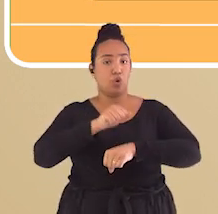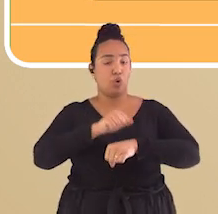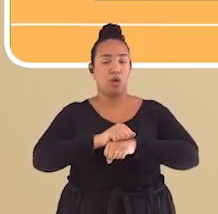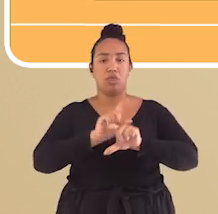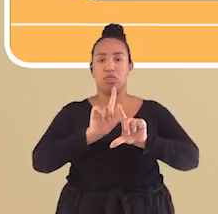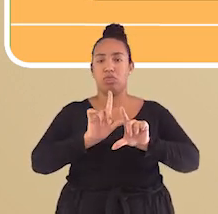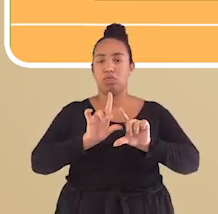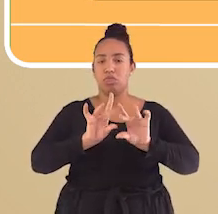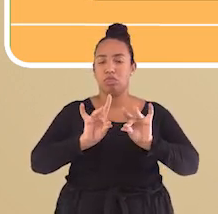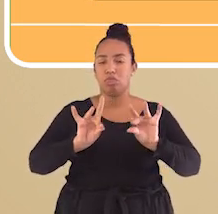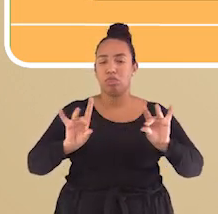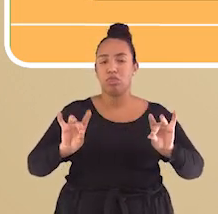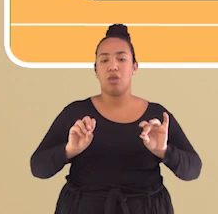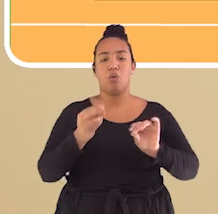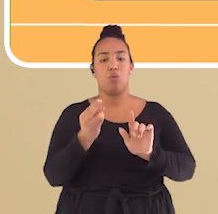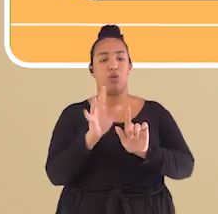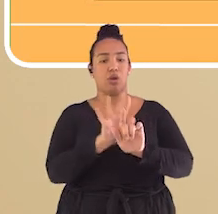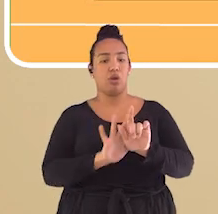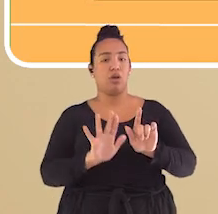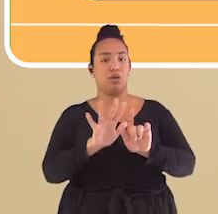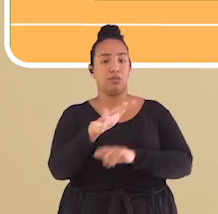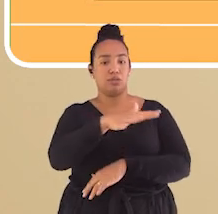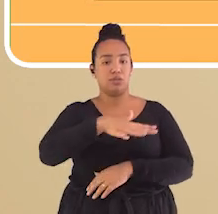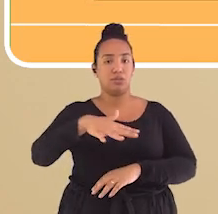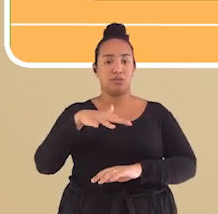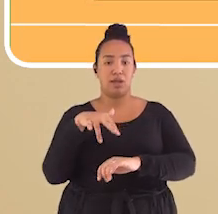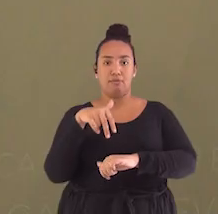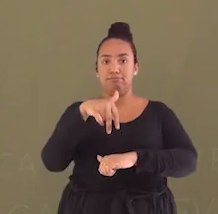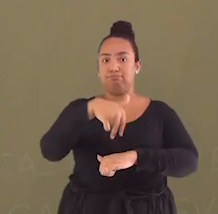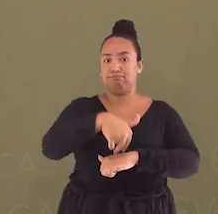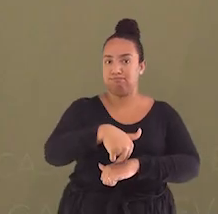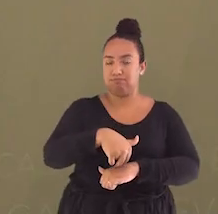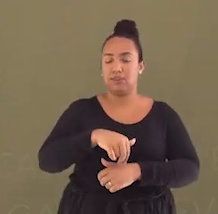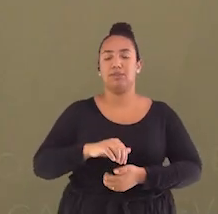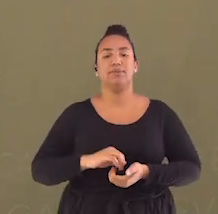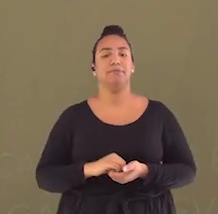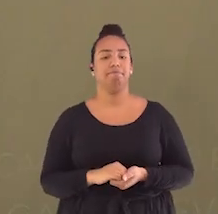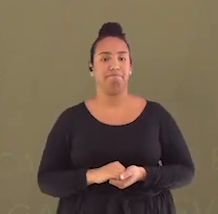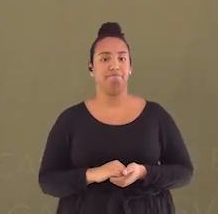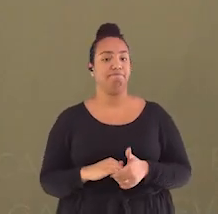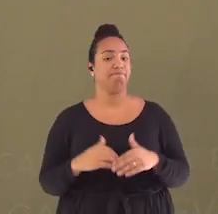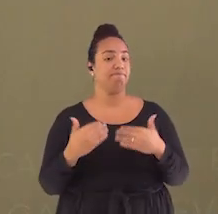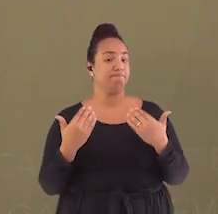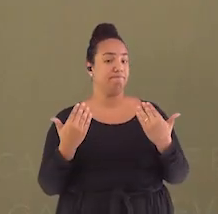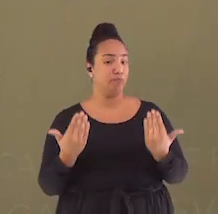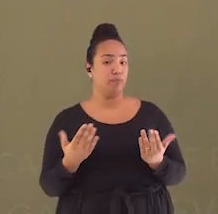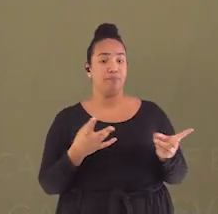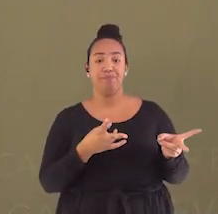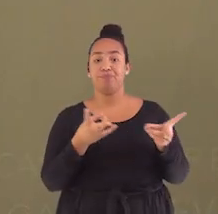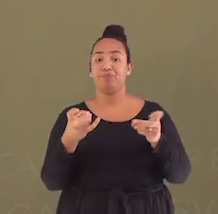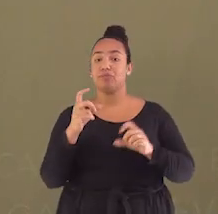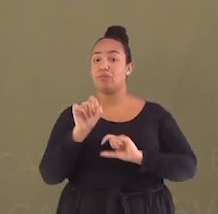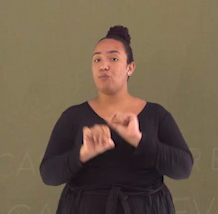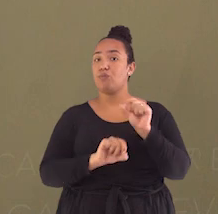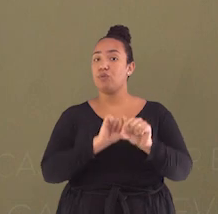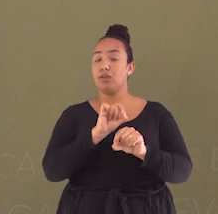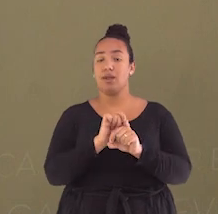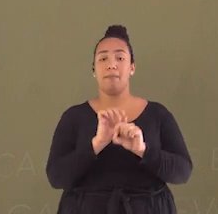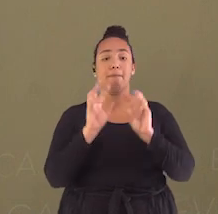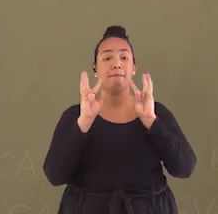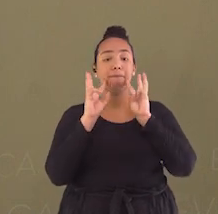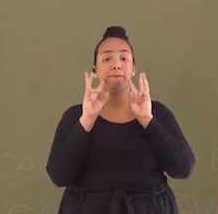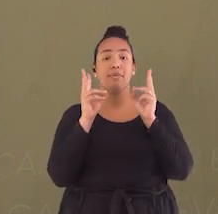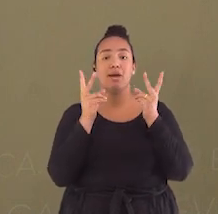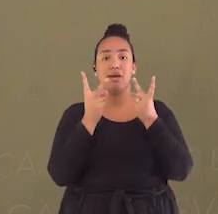líquida ou gasosa que ocupa lugar no espaço. Então, podemos ver que a matéria é aquilo